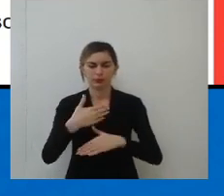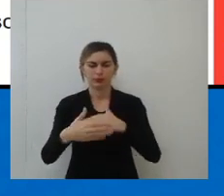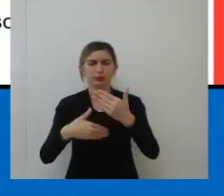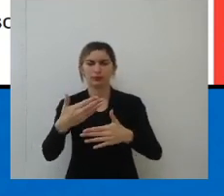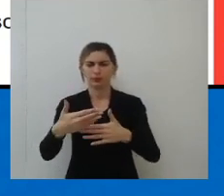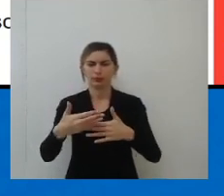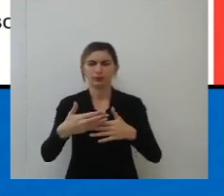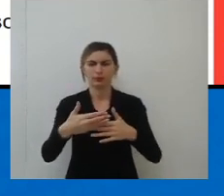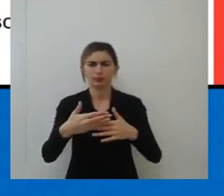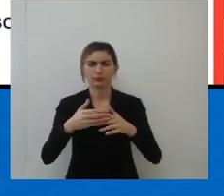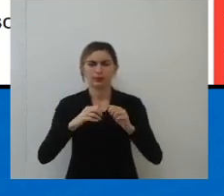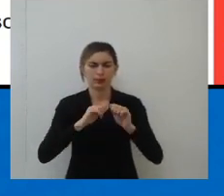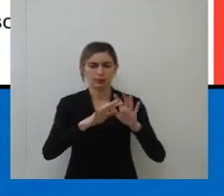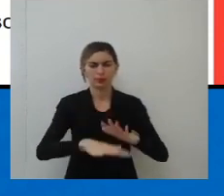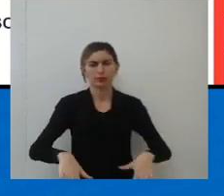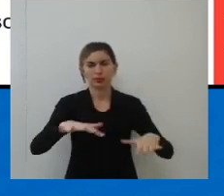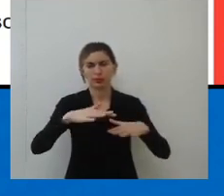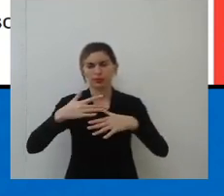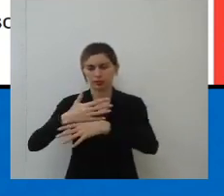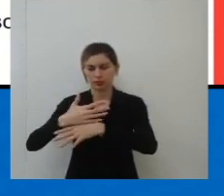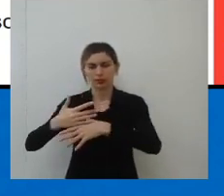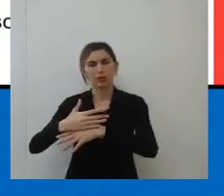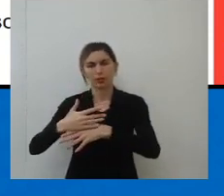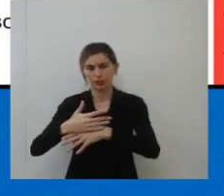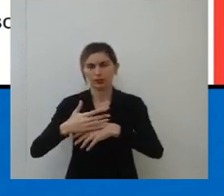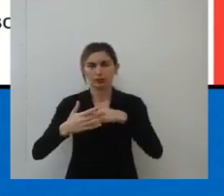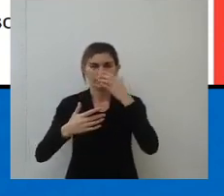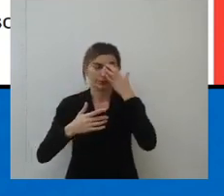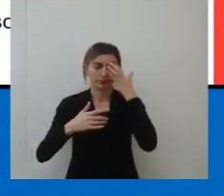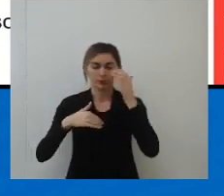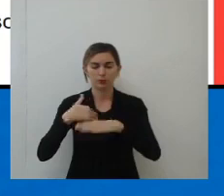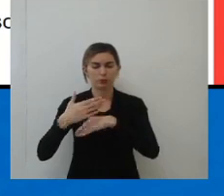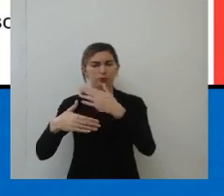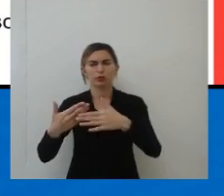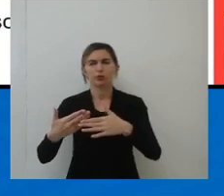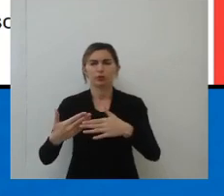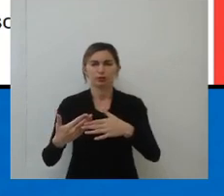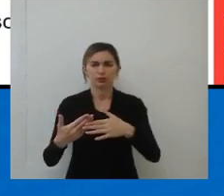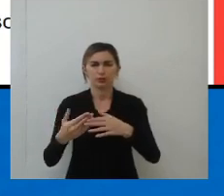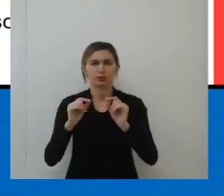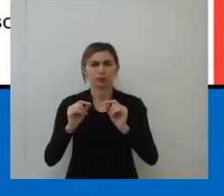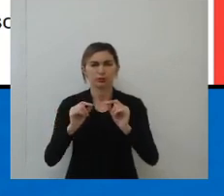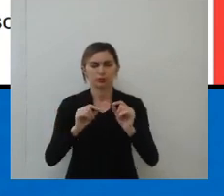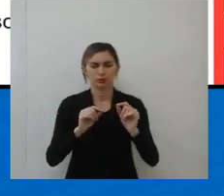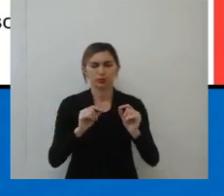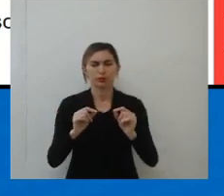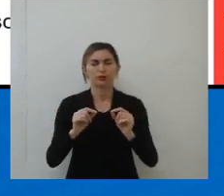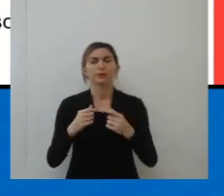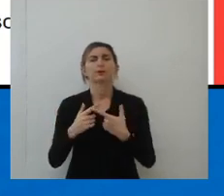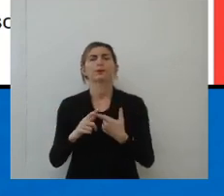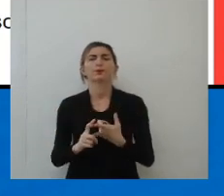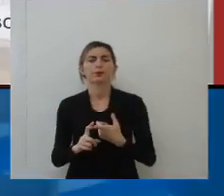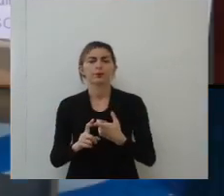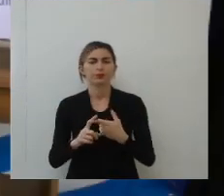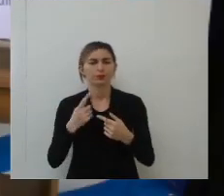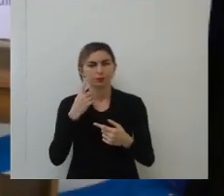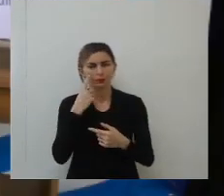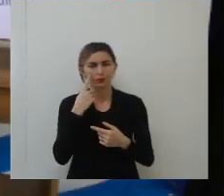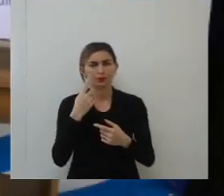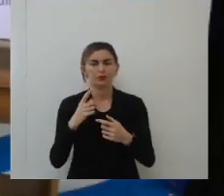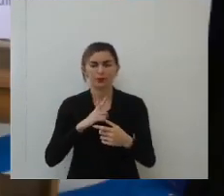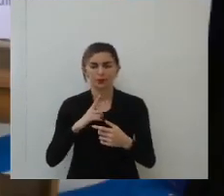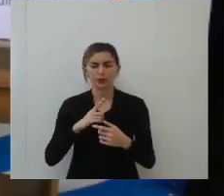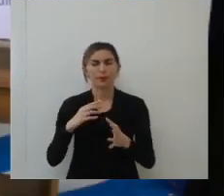processo de expansão das áreas urbanas, que é o processo de retorno, é uma migração de retorno. E aí isso